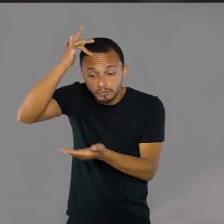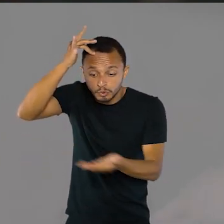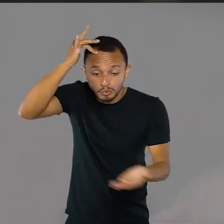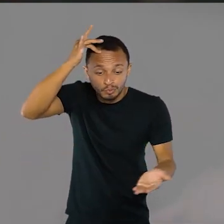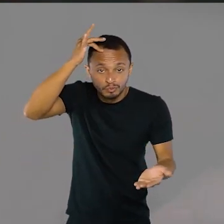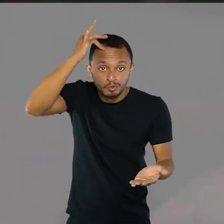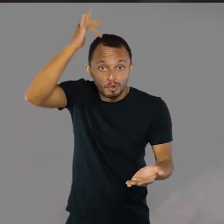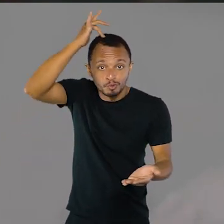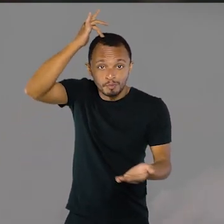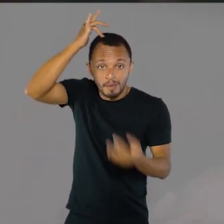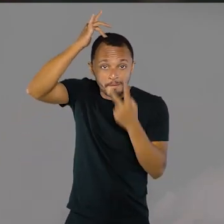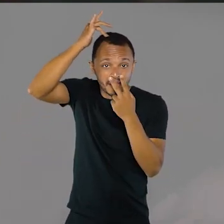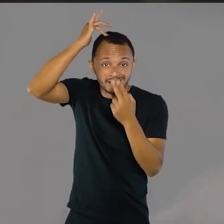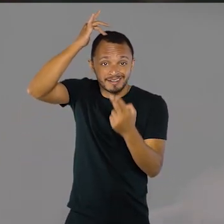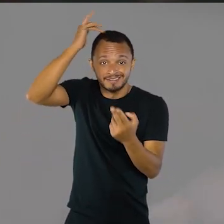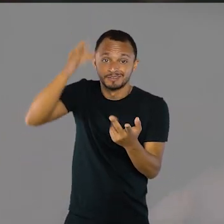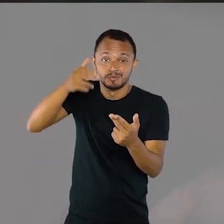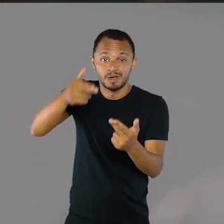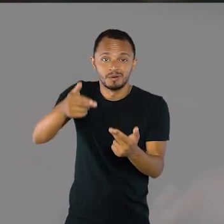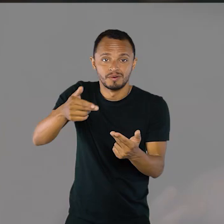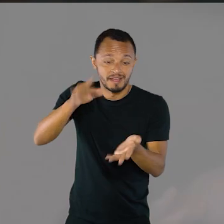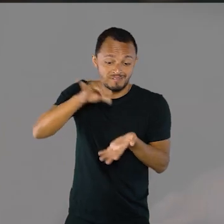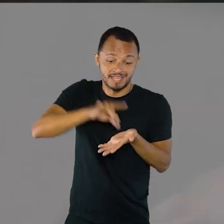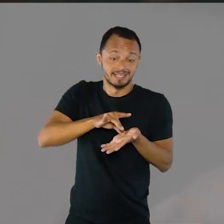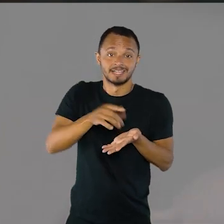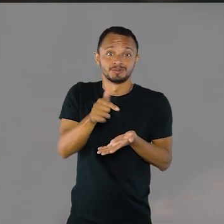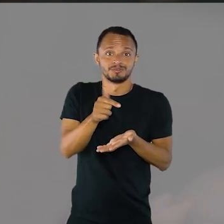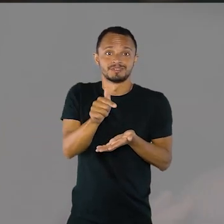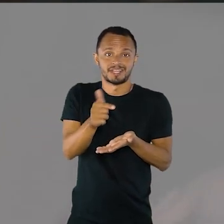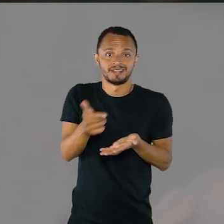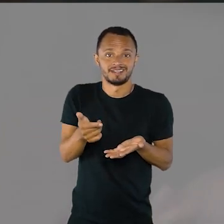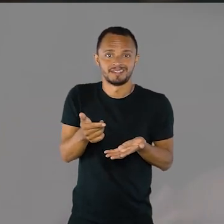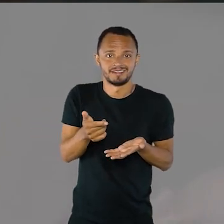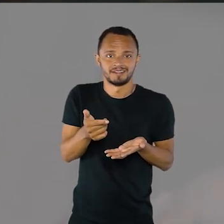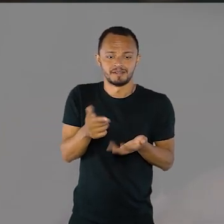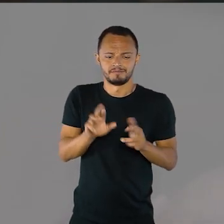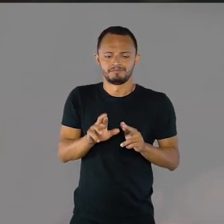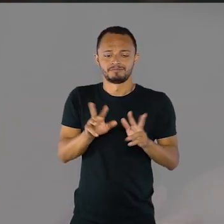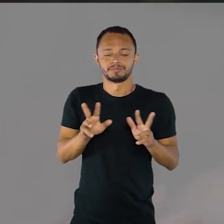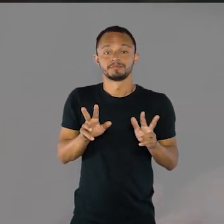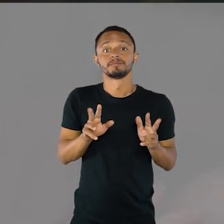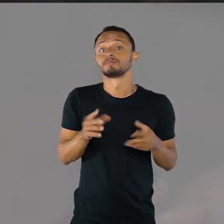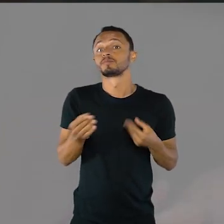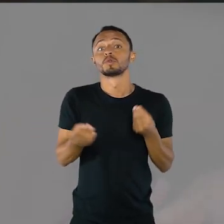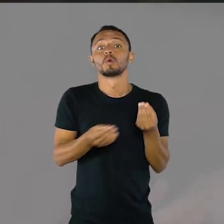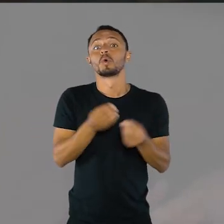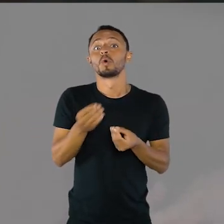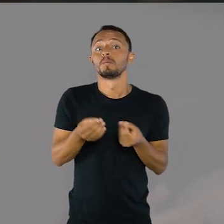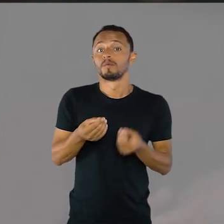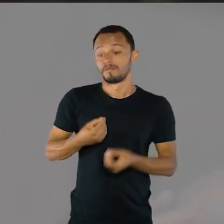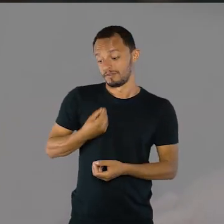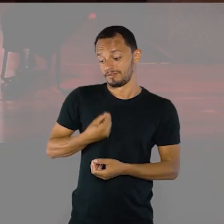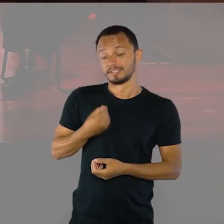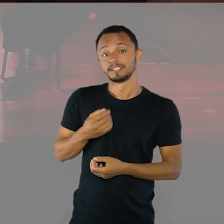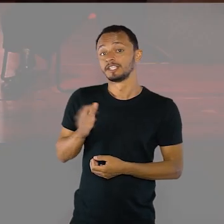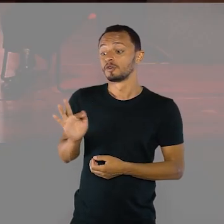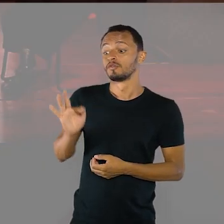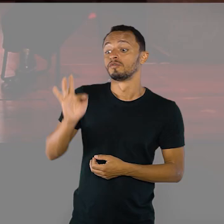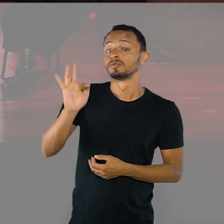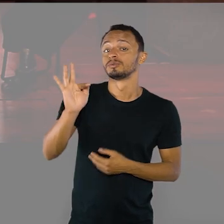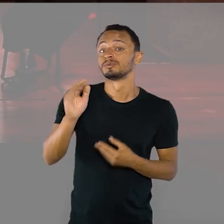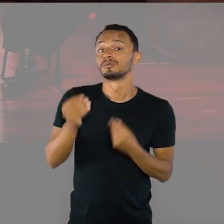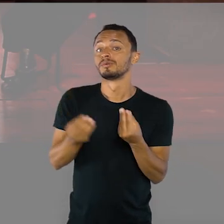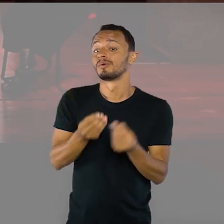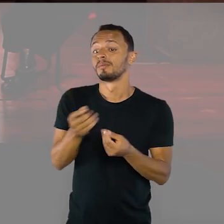debatendo e vivenciando, o que a gente pode fazer no agora para o futuro.